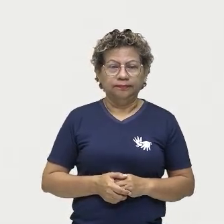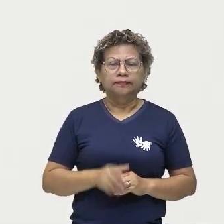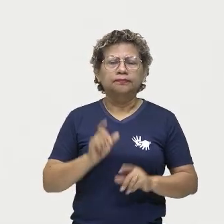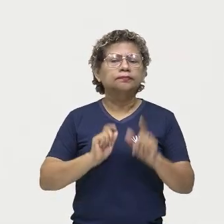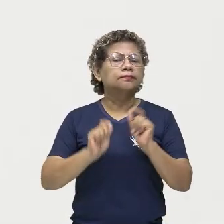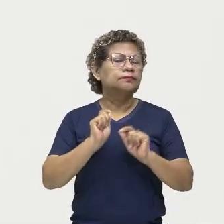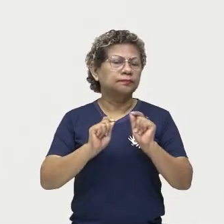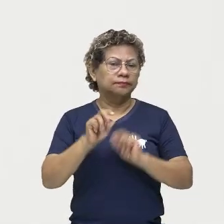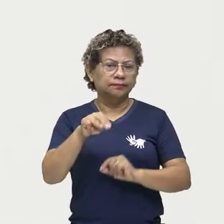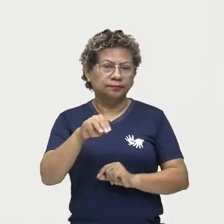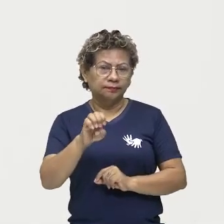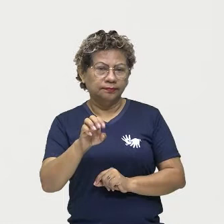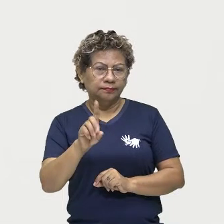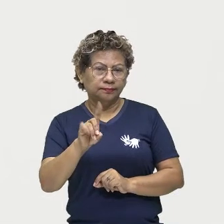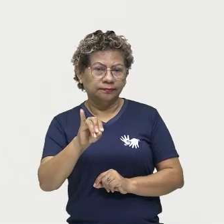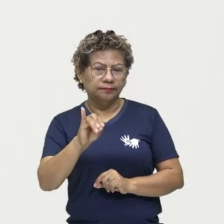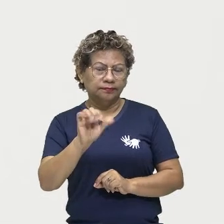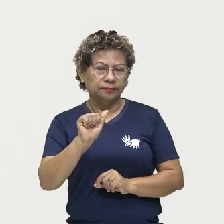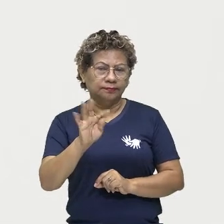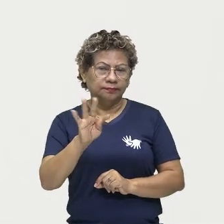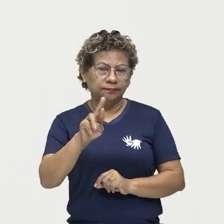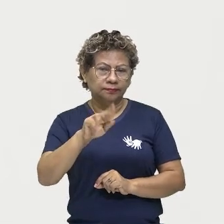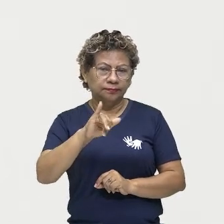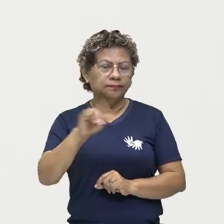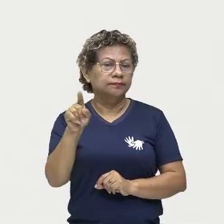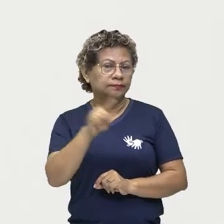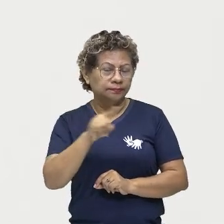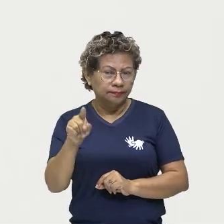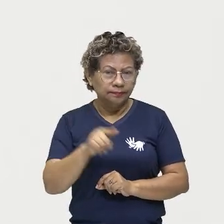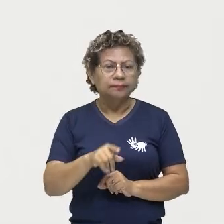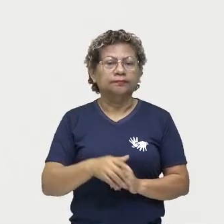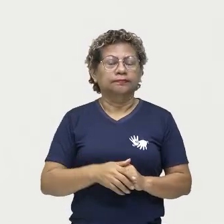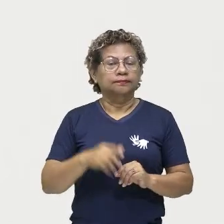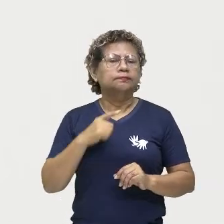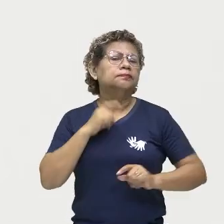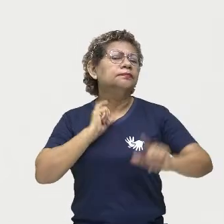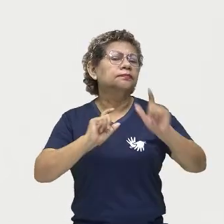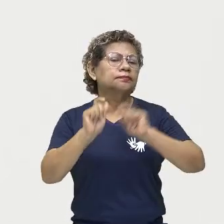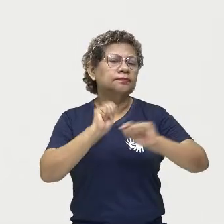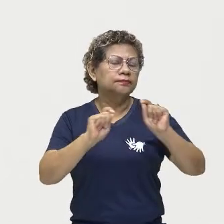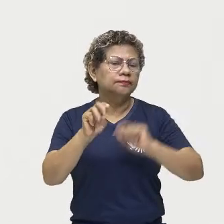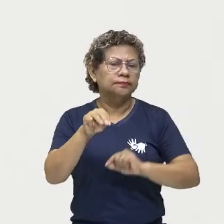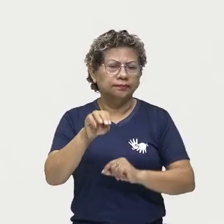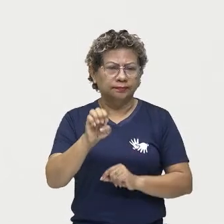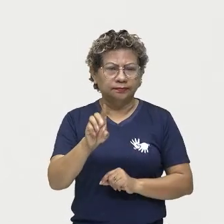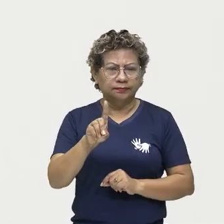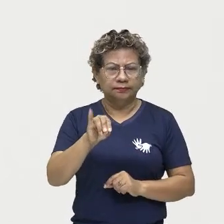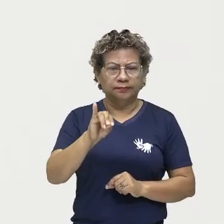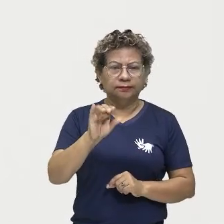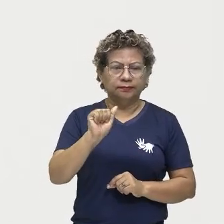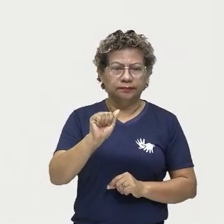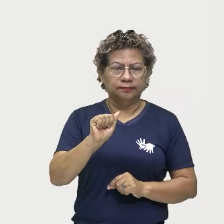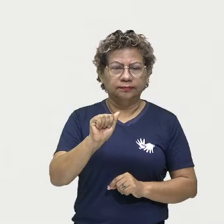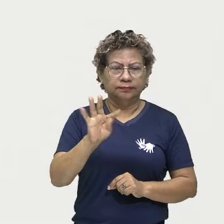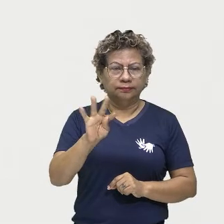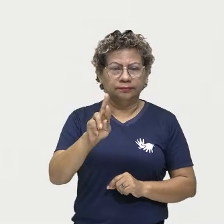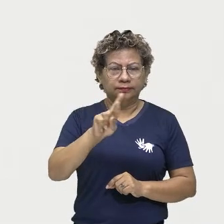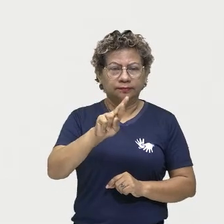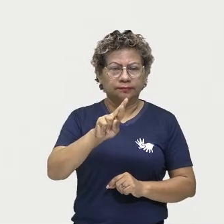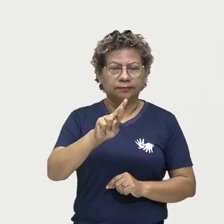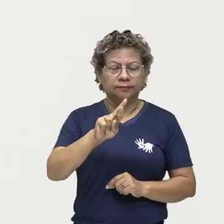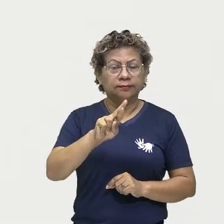Mediatriz é a reta perpendicular que passa pelo ponto médio de um dos lados do triângulo. Por